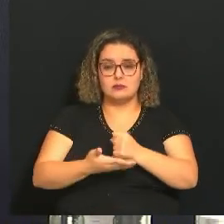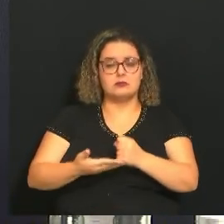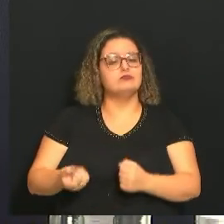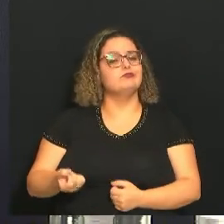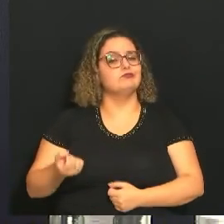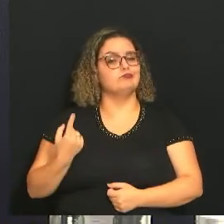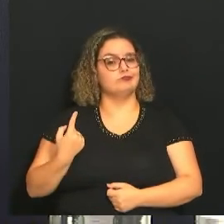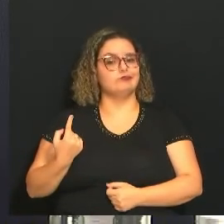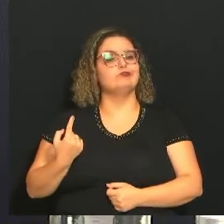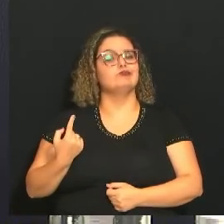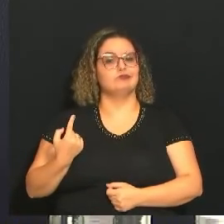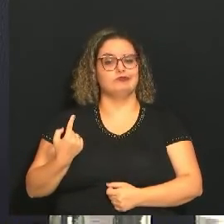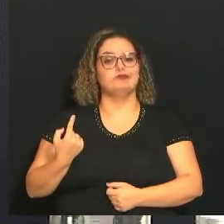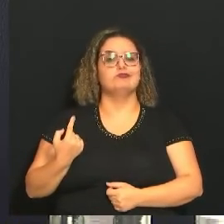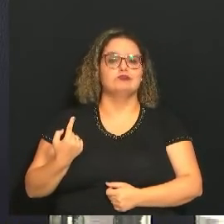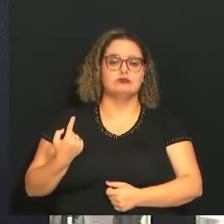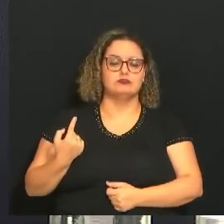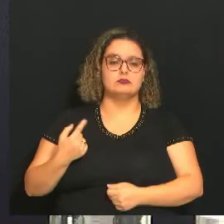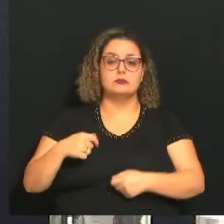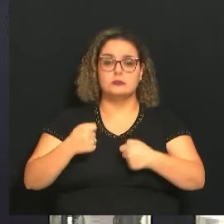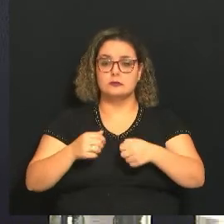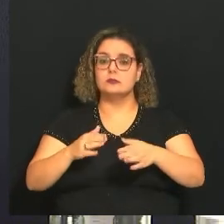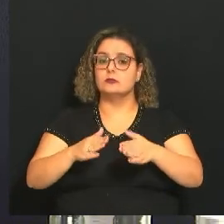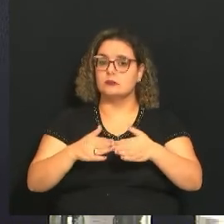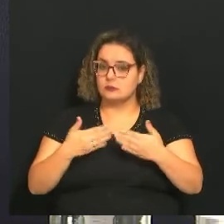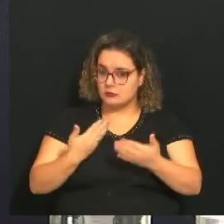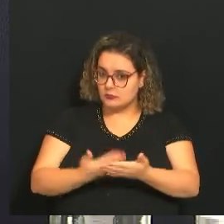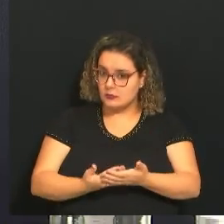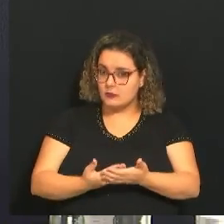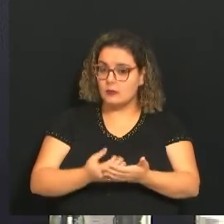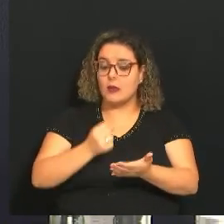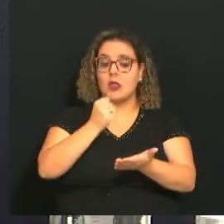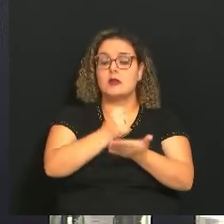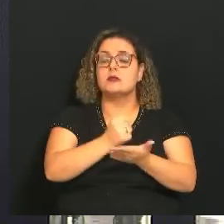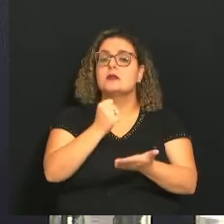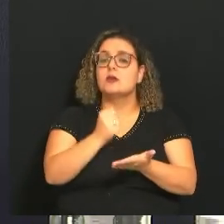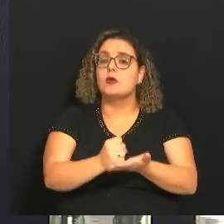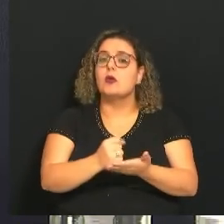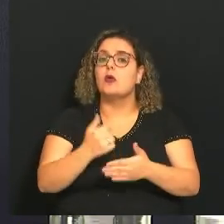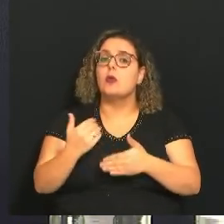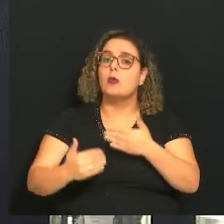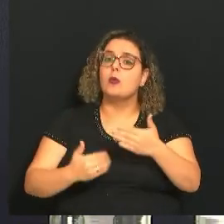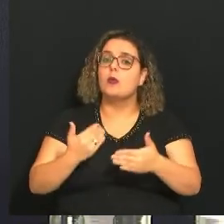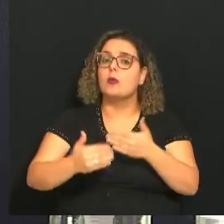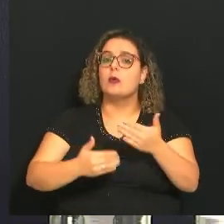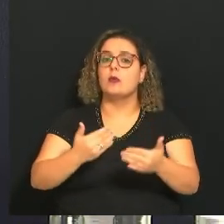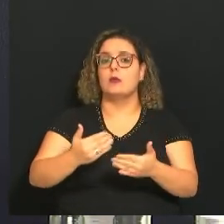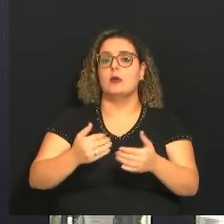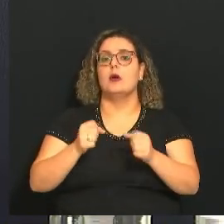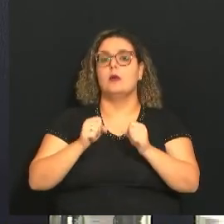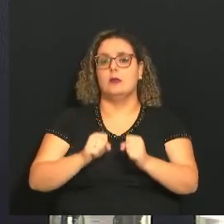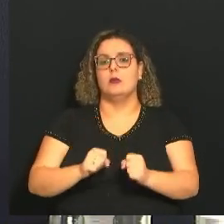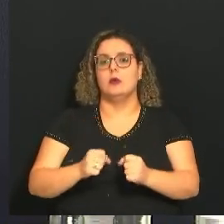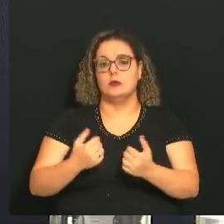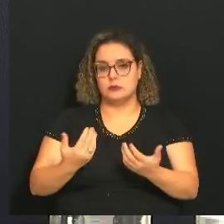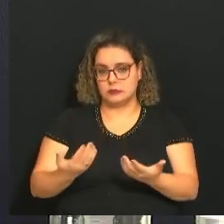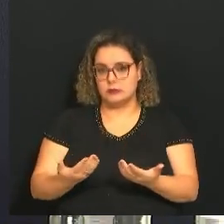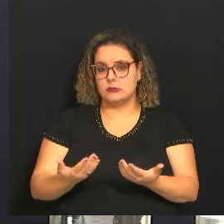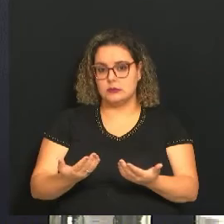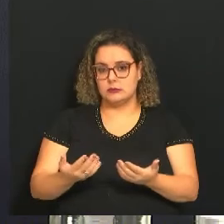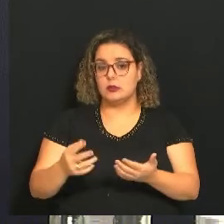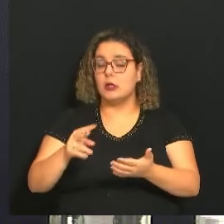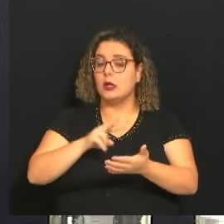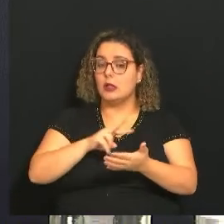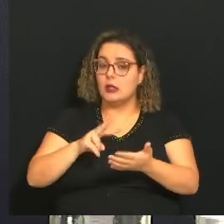também precisaria solicitar um pouco esse contrato, esse processo, para a gente poder estar, enfim, lendo